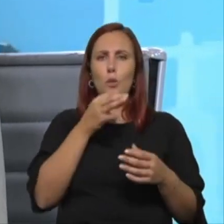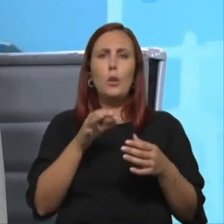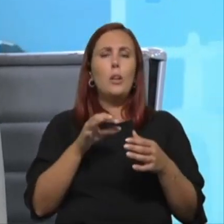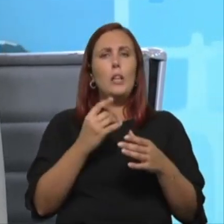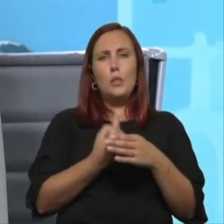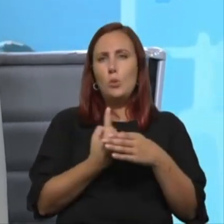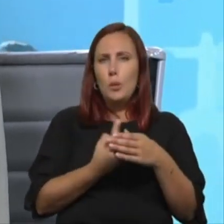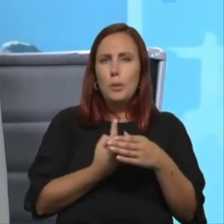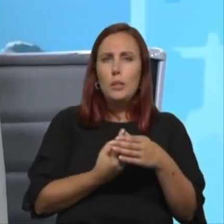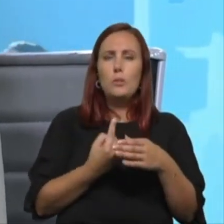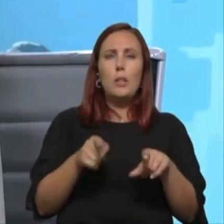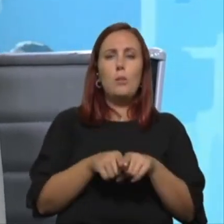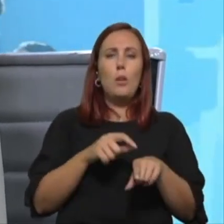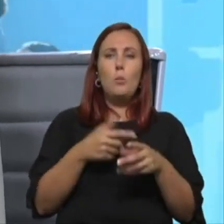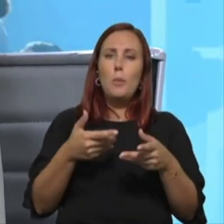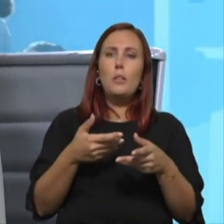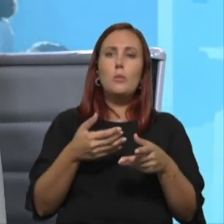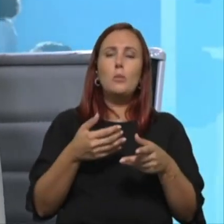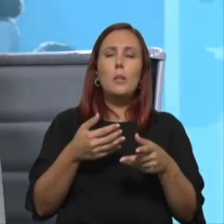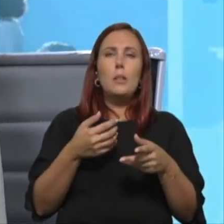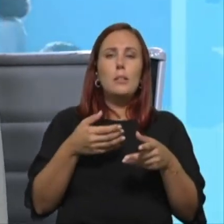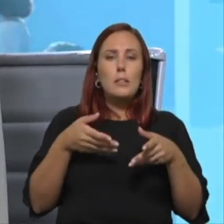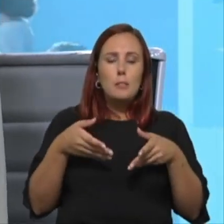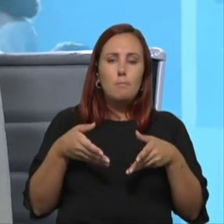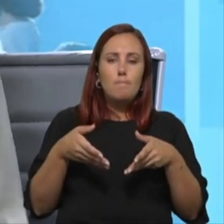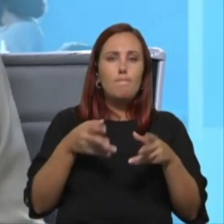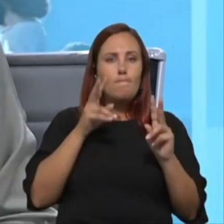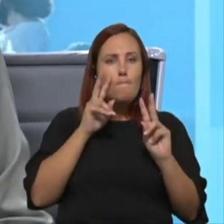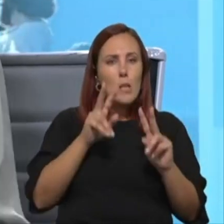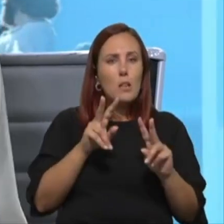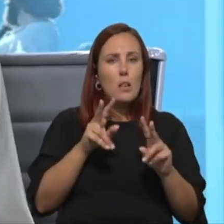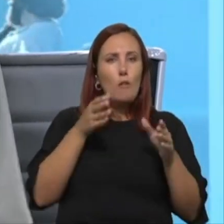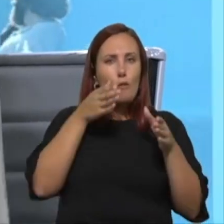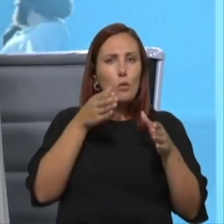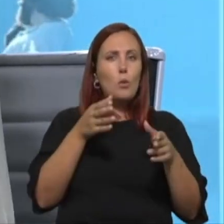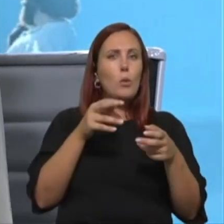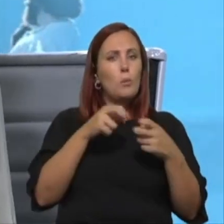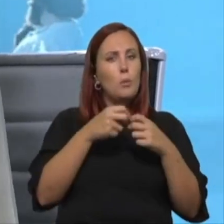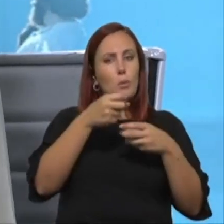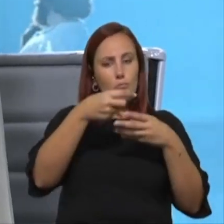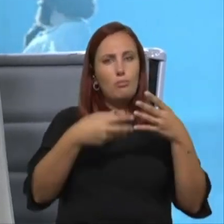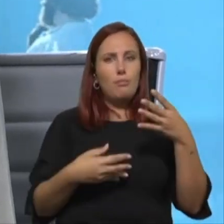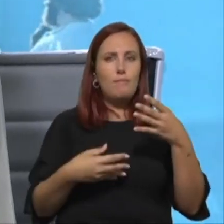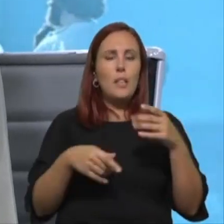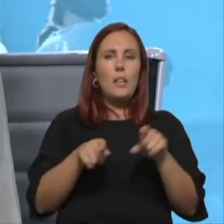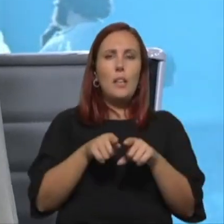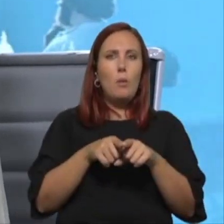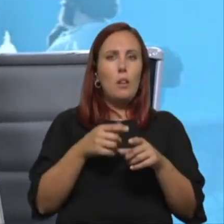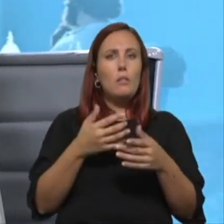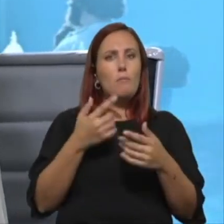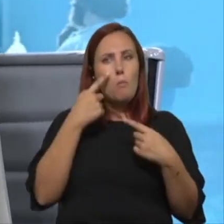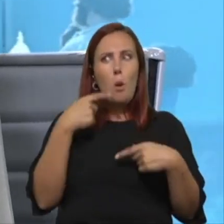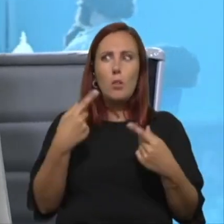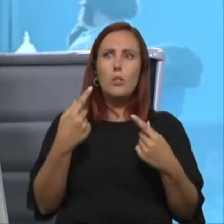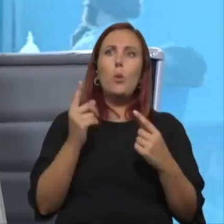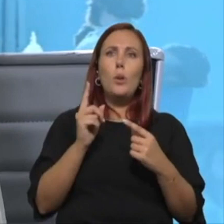facto um momento muito virado para estas problemáticas e é de facto um reflexo de cada vez maior a consciência